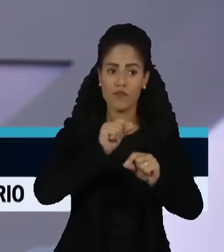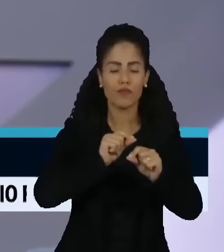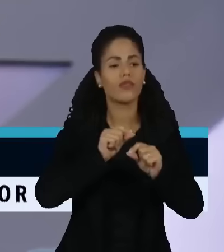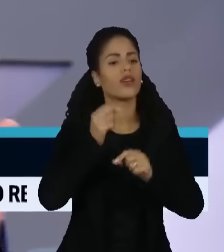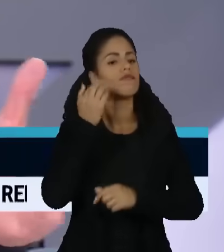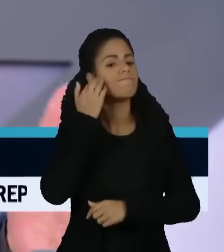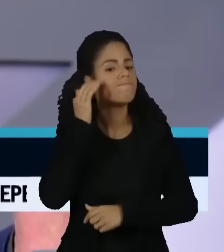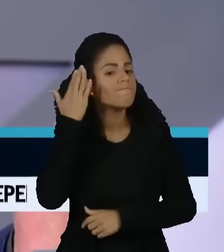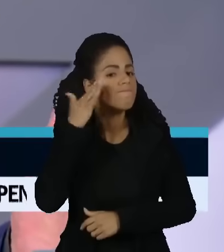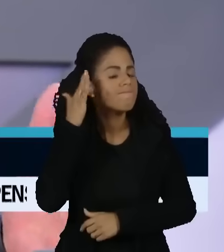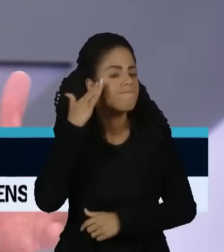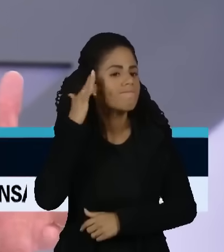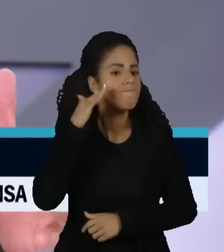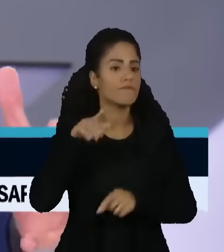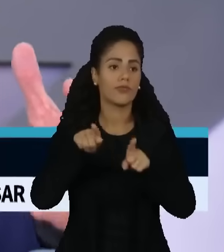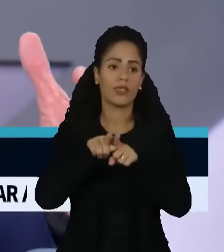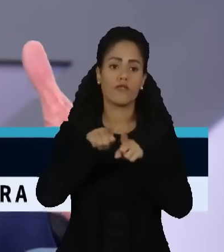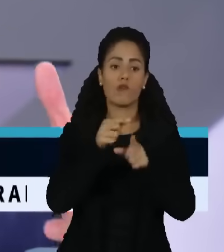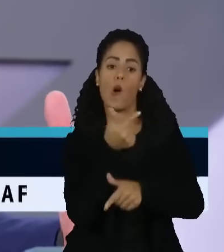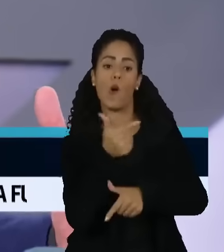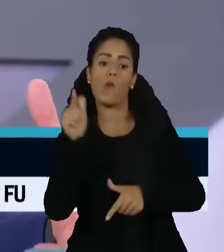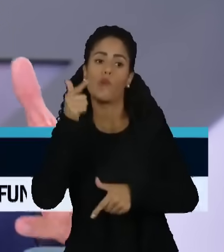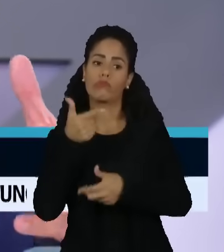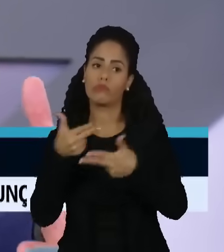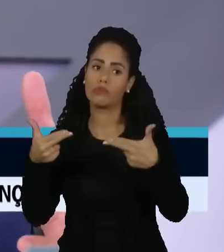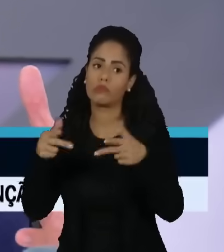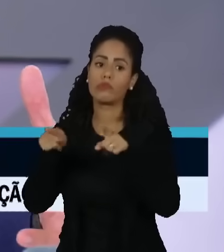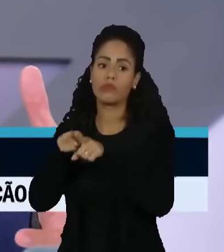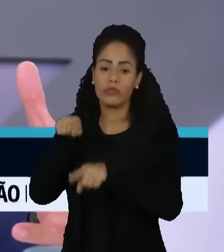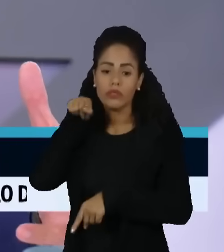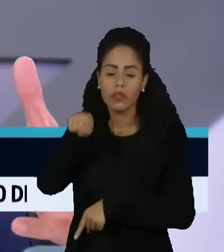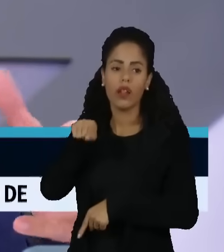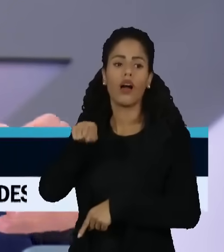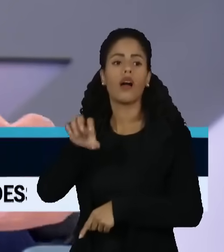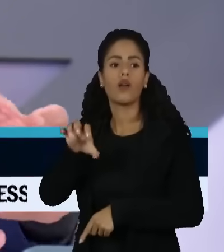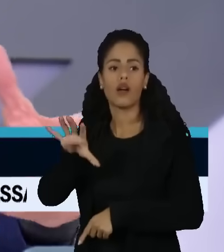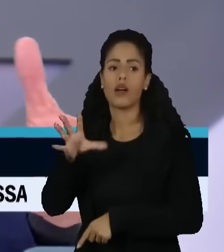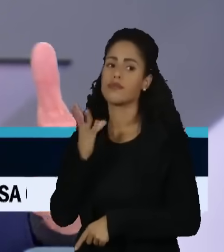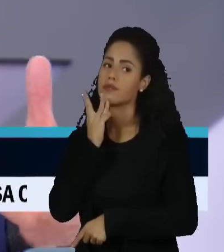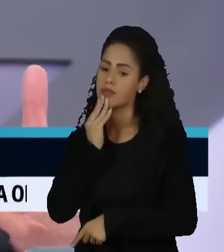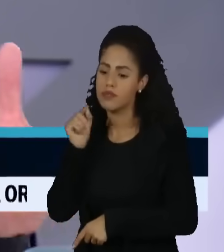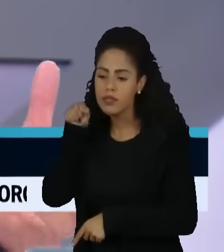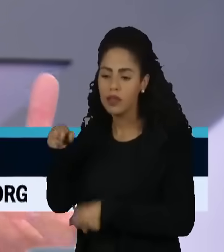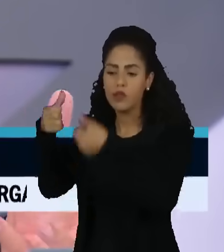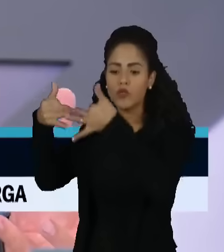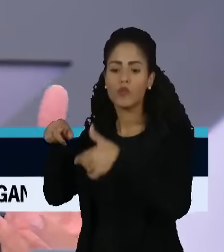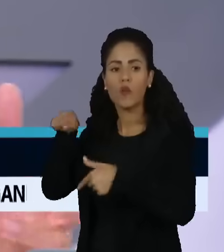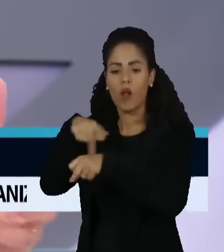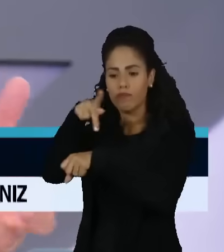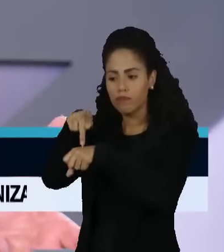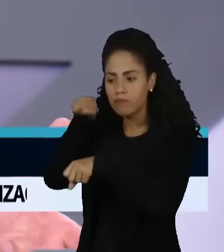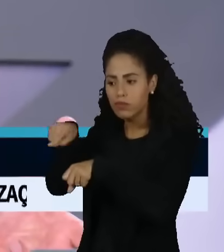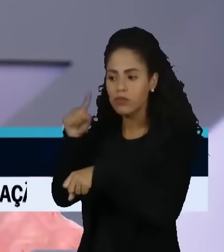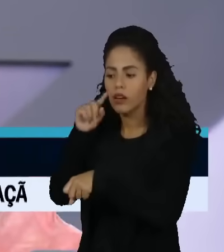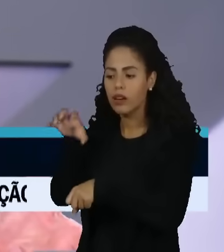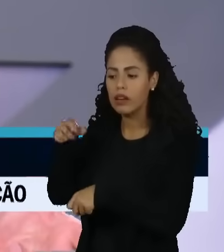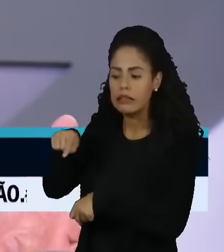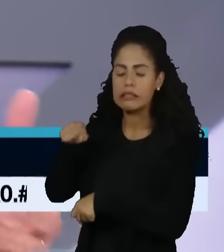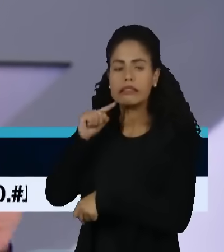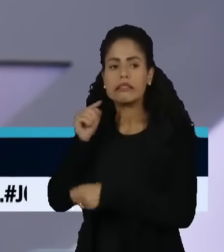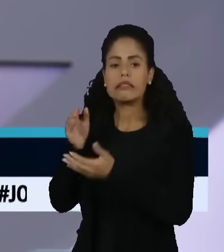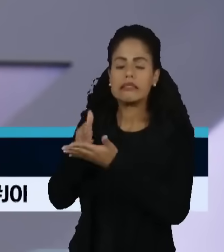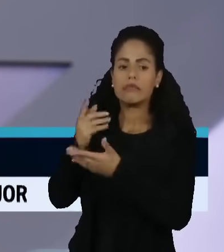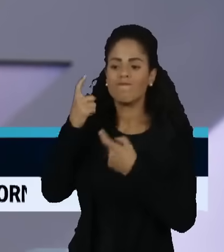essa noção. Por outro lado, também o próprio Estado de Israel estava, antes desse conflito, muito